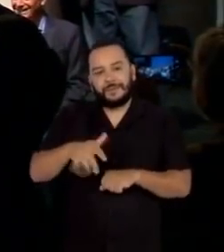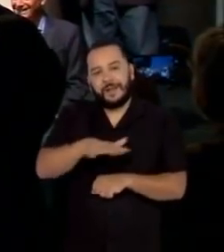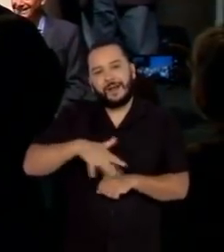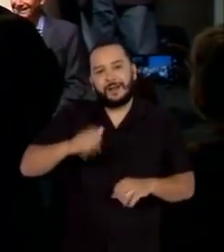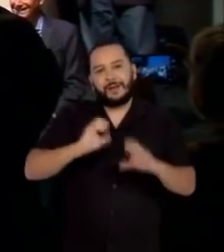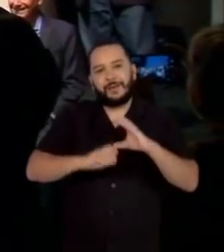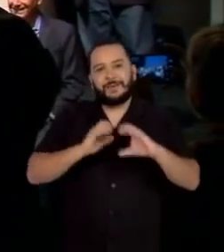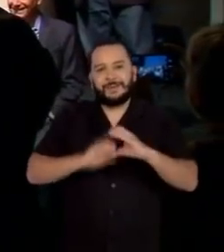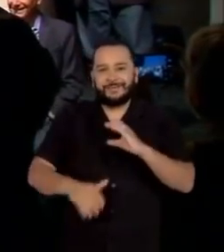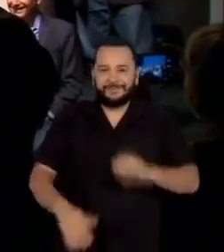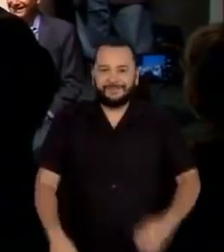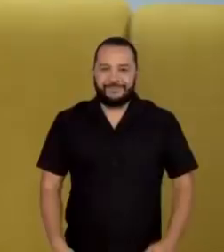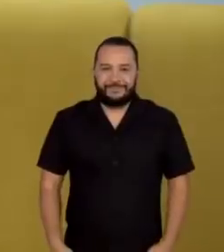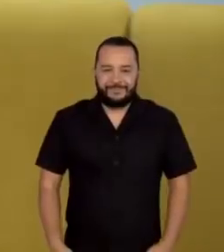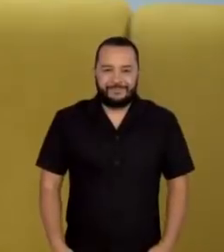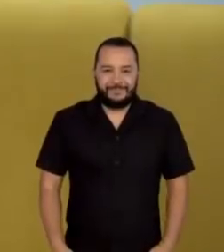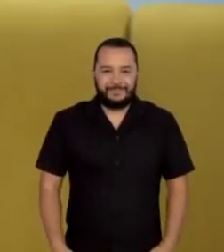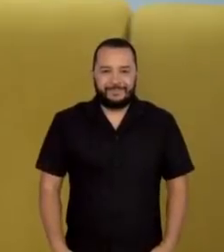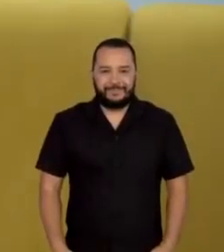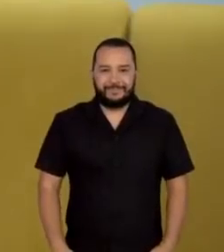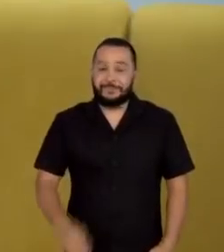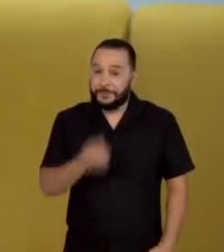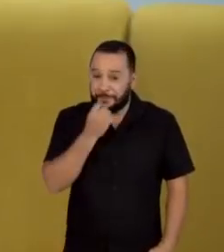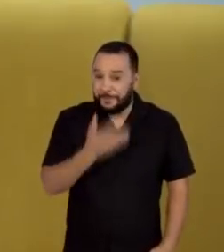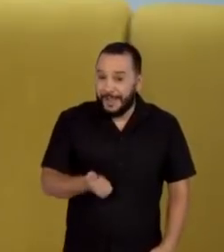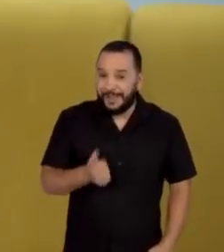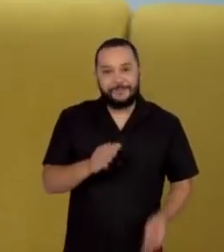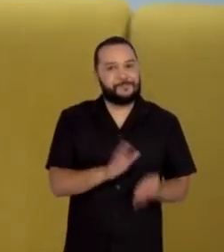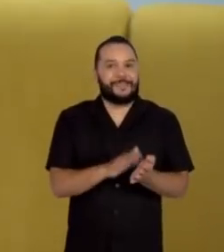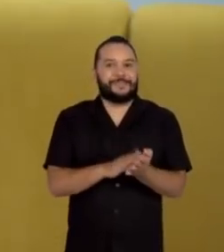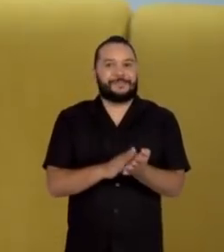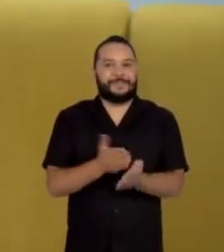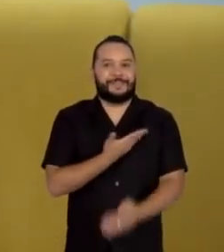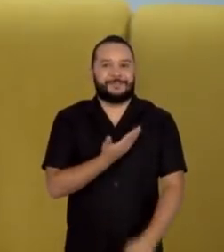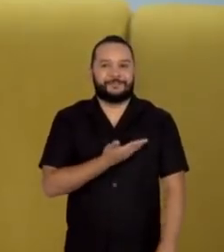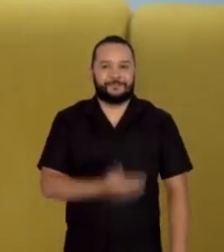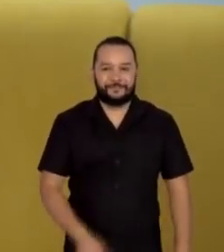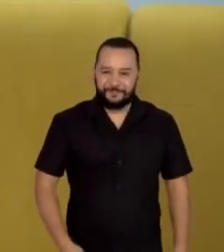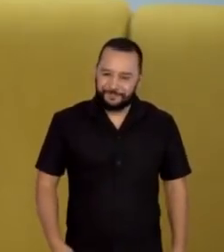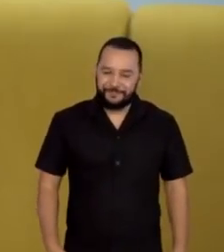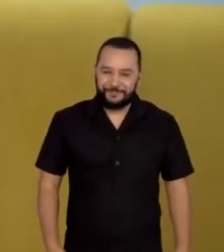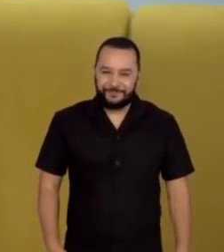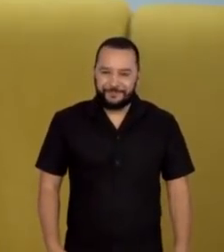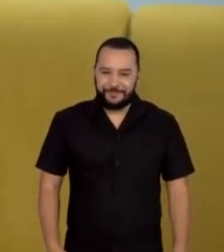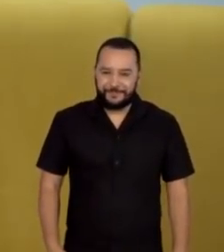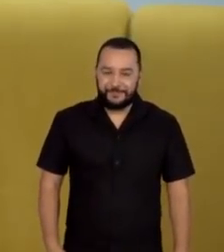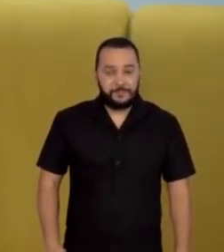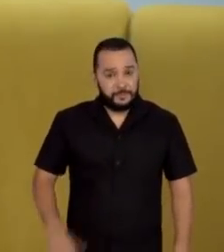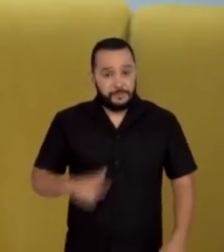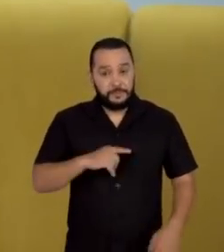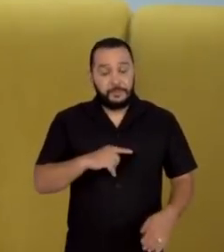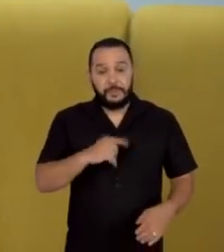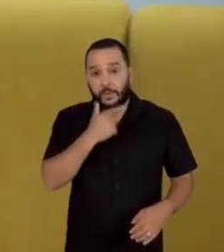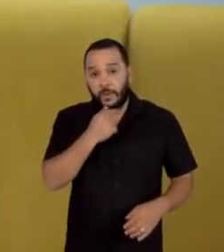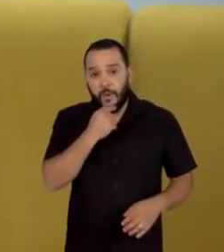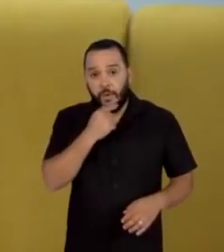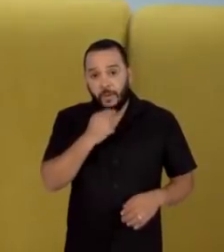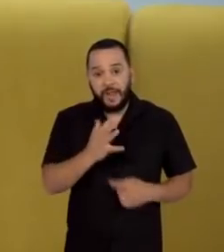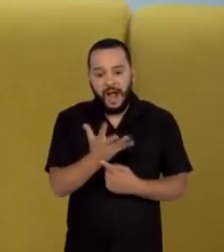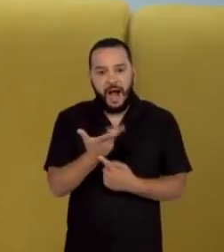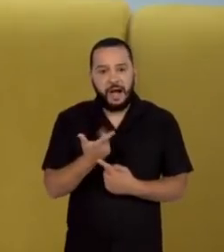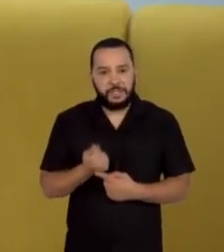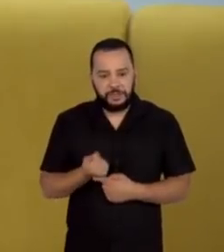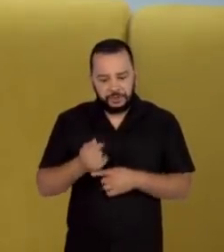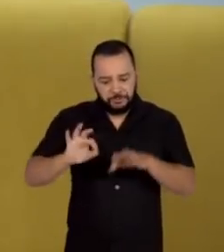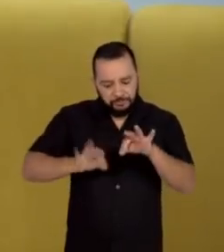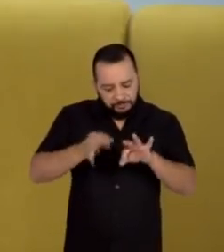de comunicação. Muito bom, parabéns aos nossos colegas. E um artesão da Ucrânia